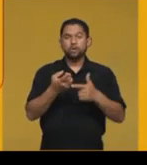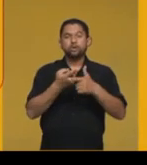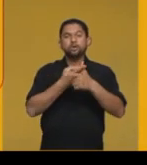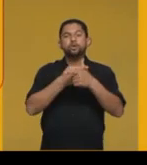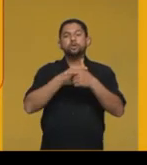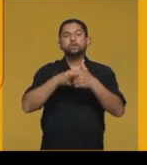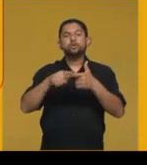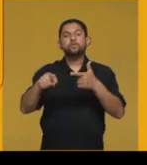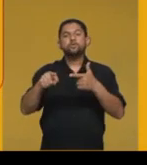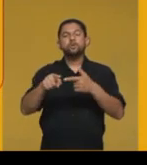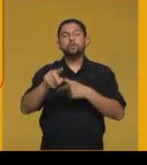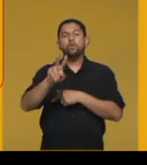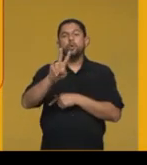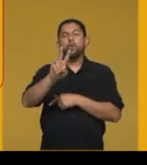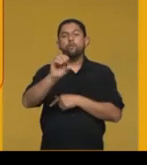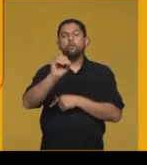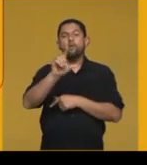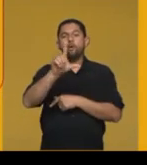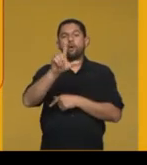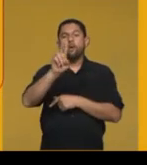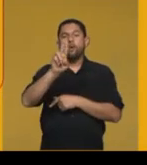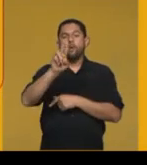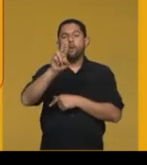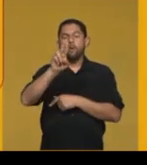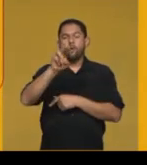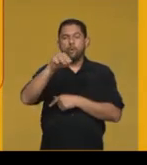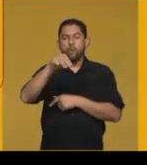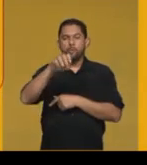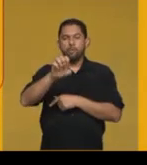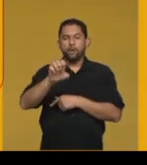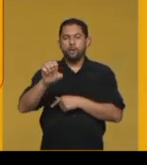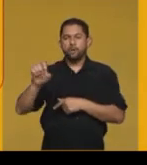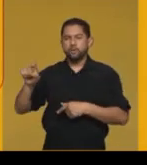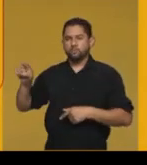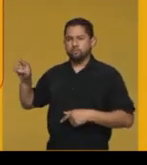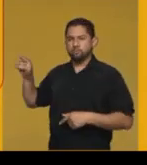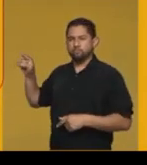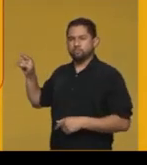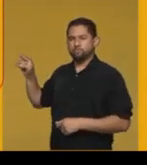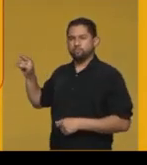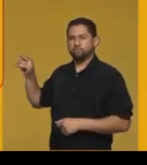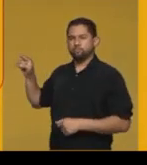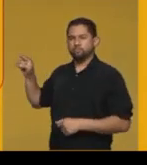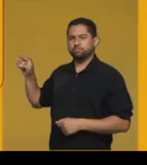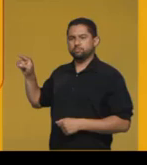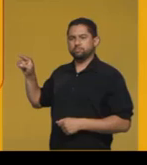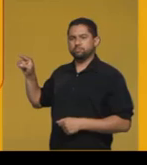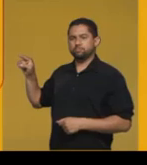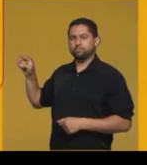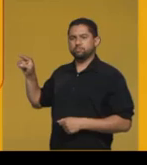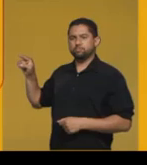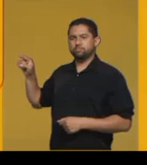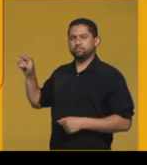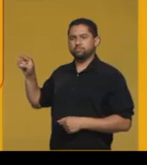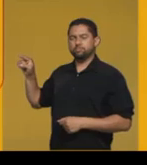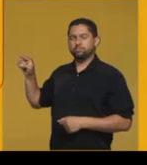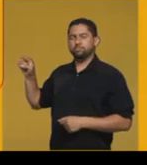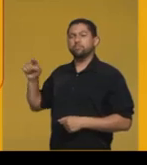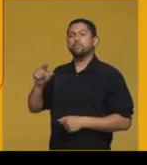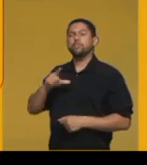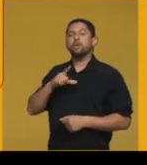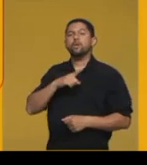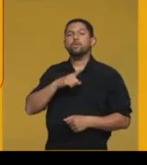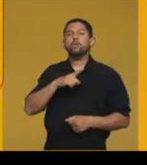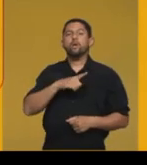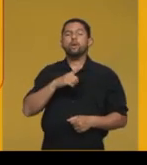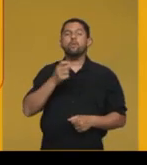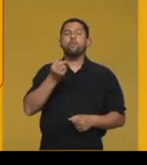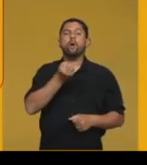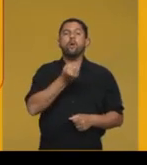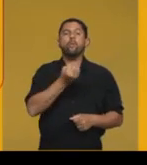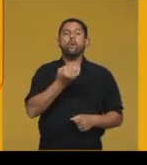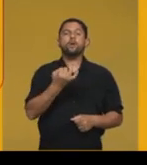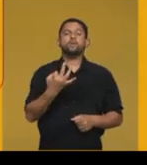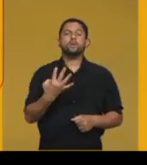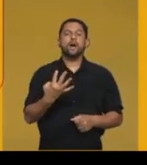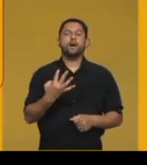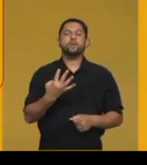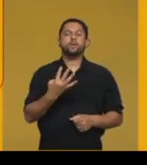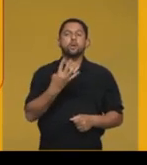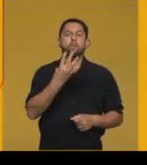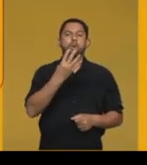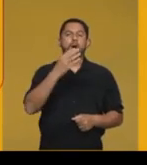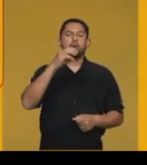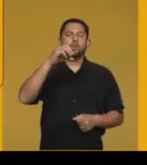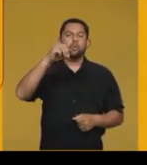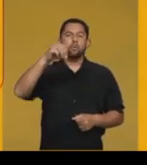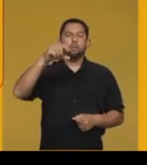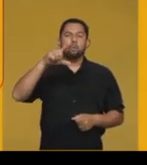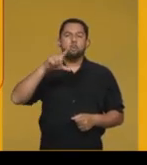dividido pelo volume, que é 0,1 litros. Isso aqui eu vou ter uma concentração de 4